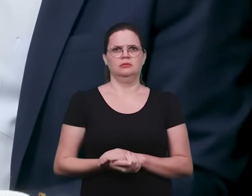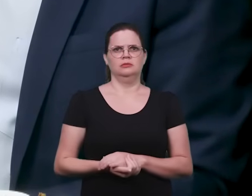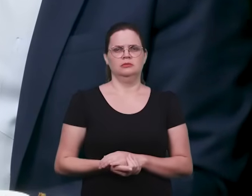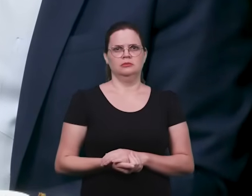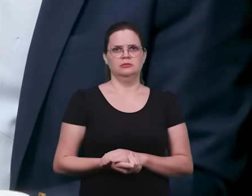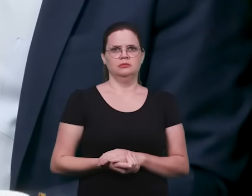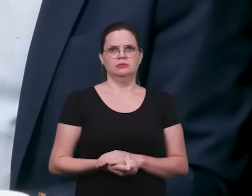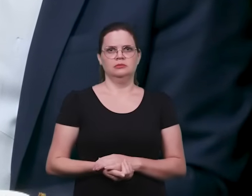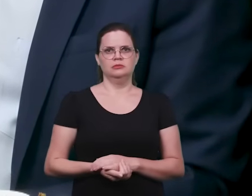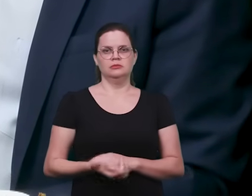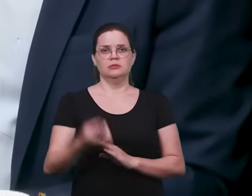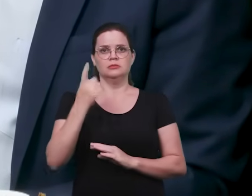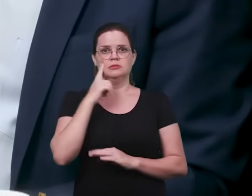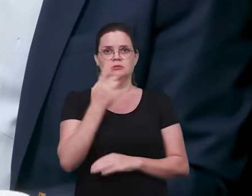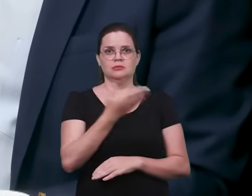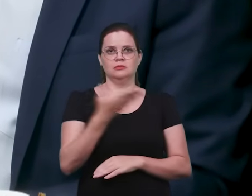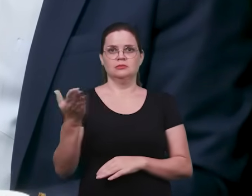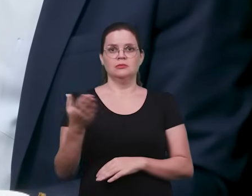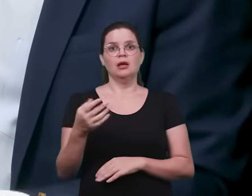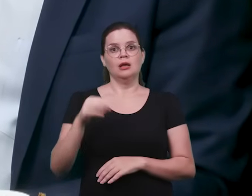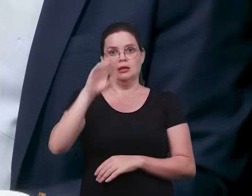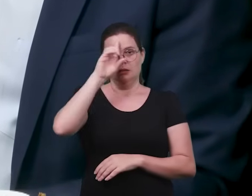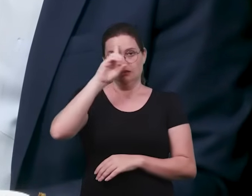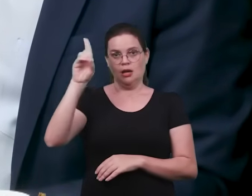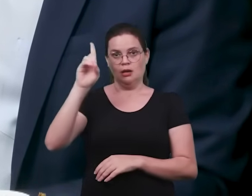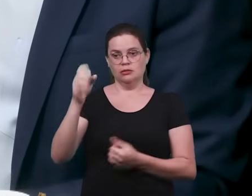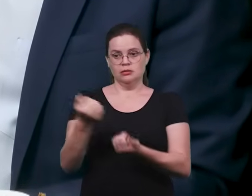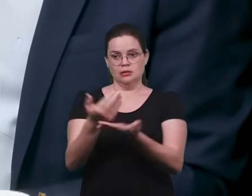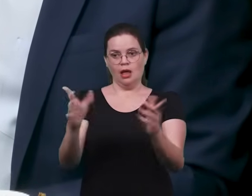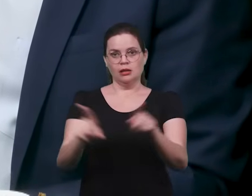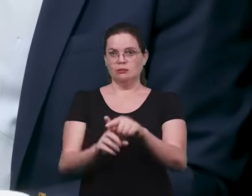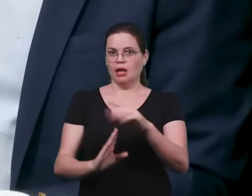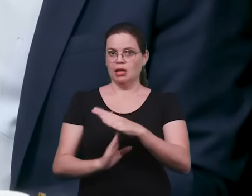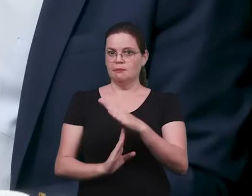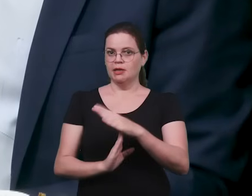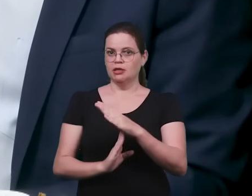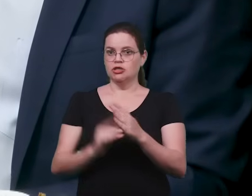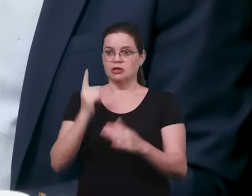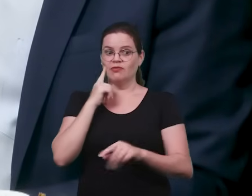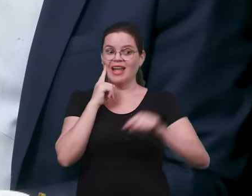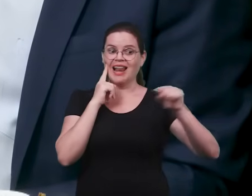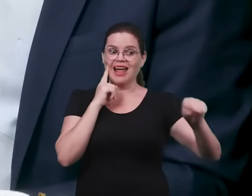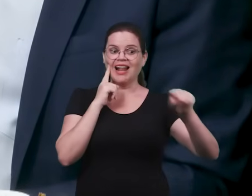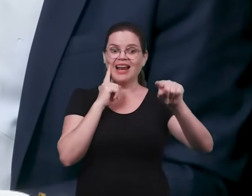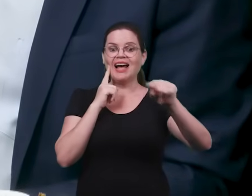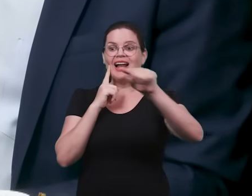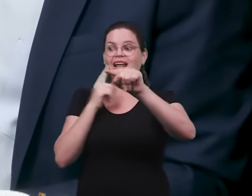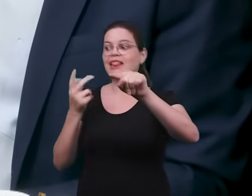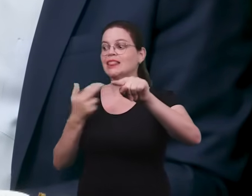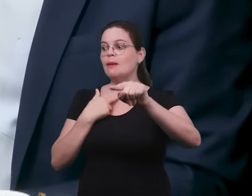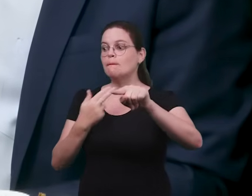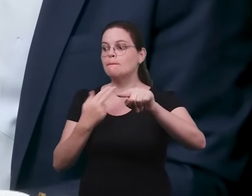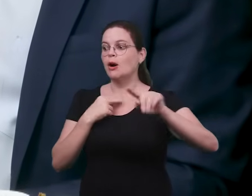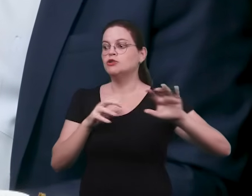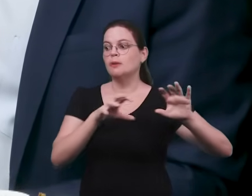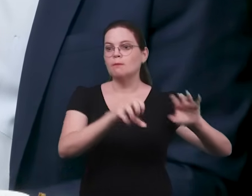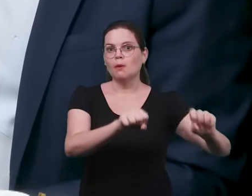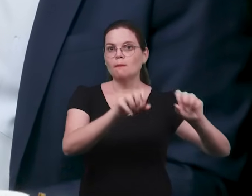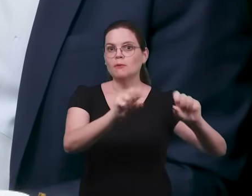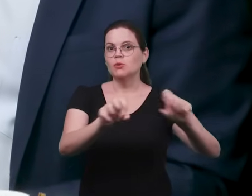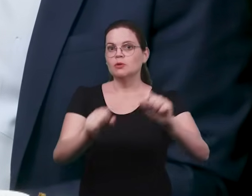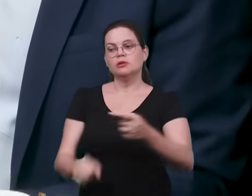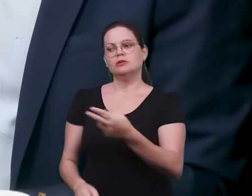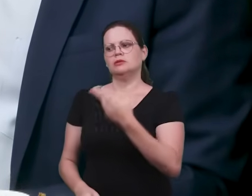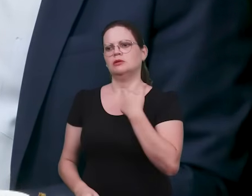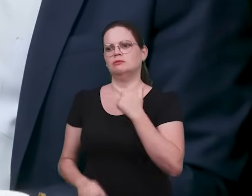fiel. E mesmo na vida do povo de Deus, Deus coloca limites para nós. Aquilo que Ele tem. Olha, isso aqui eu tenho para você,